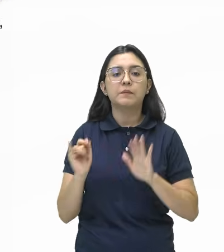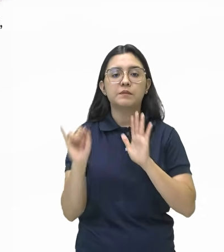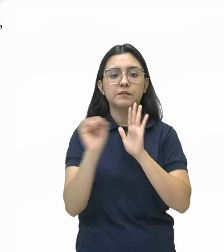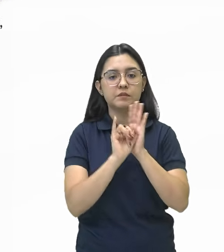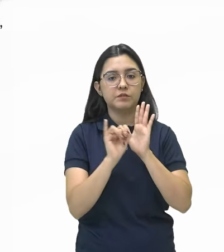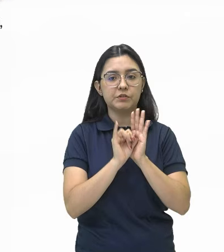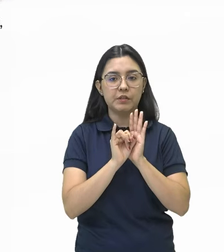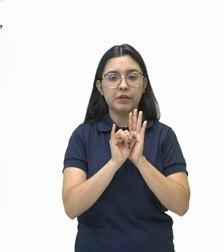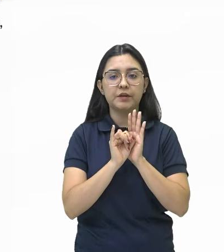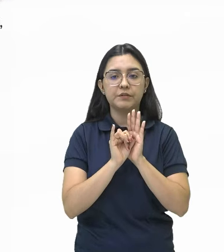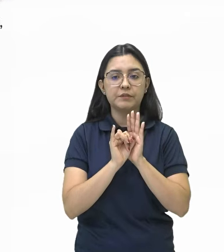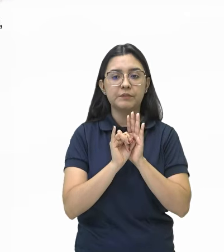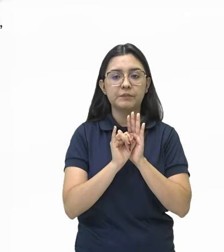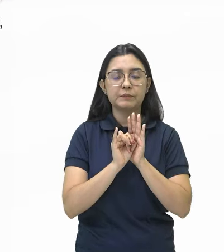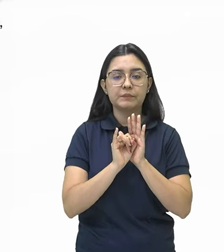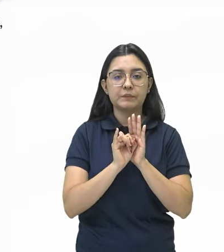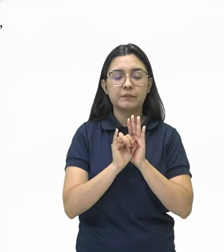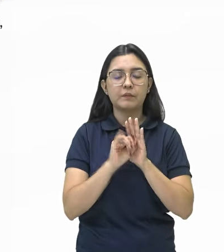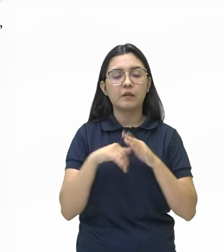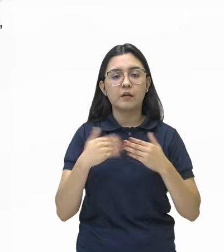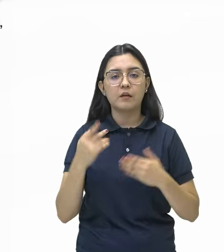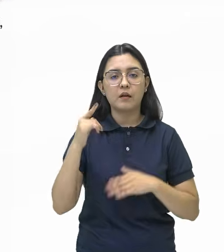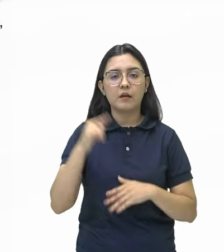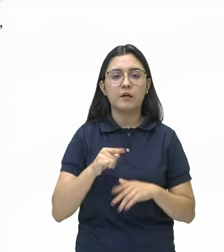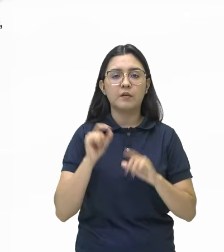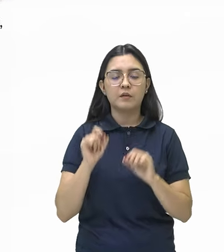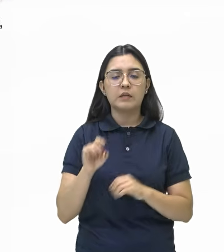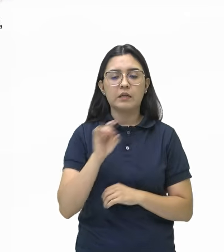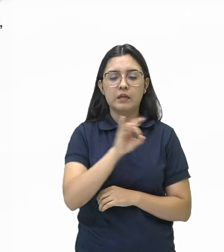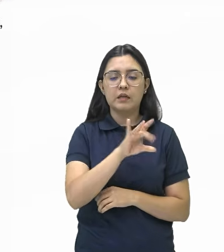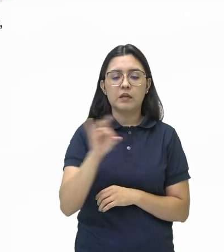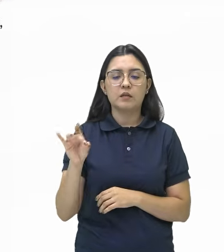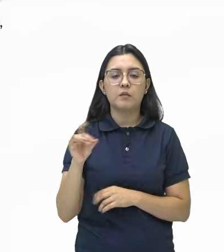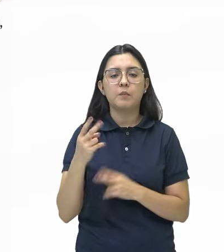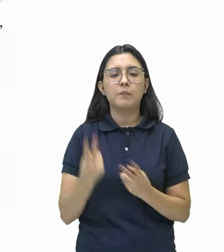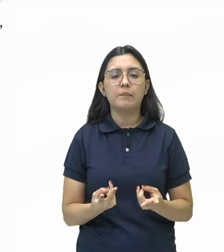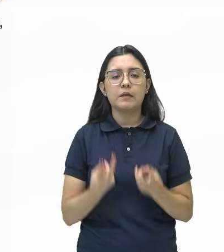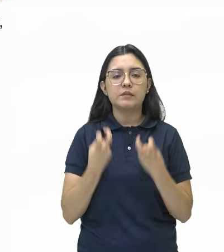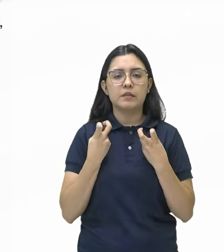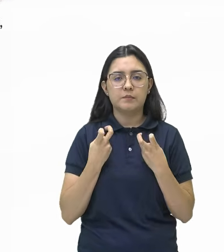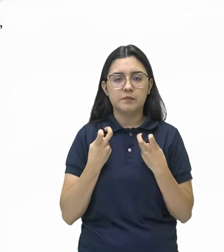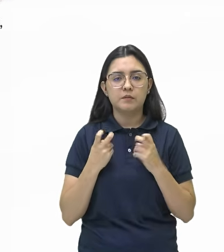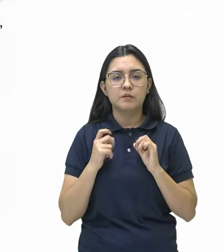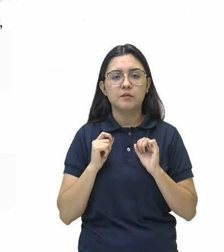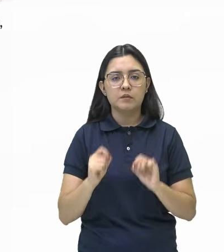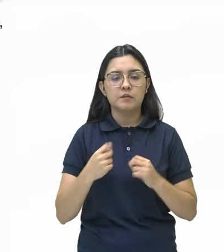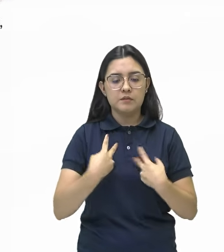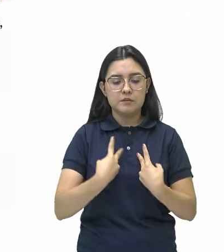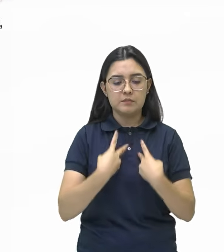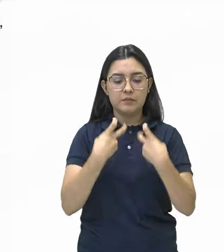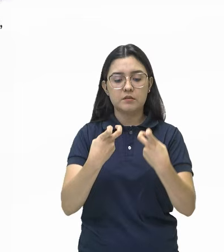identidade, que é a maneira que cada indivíduo se